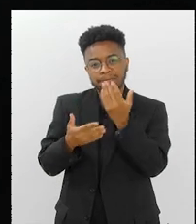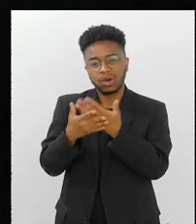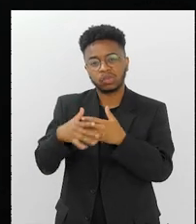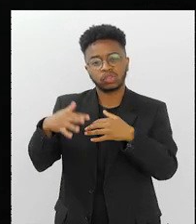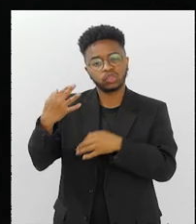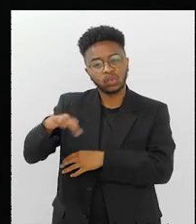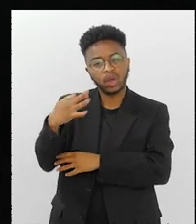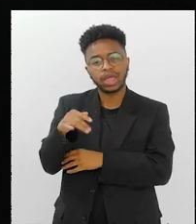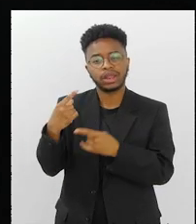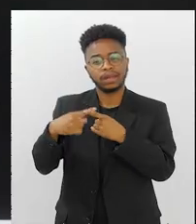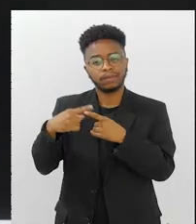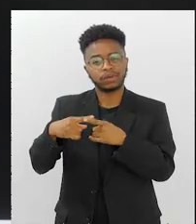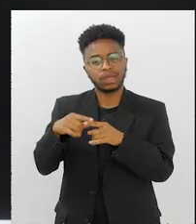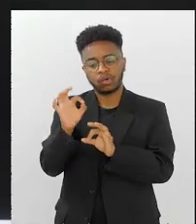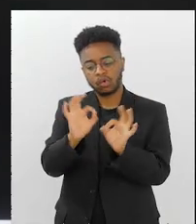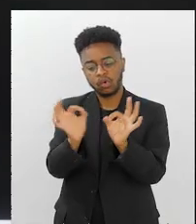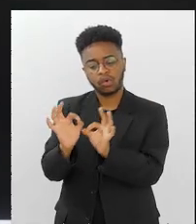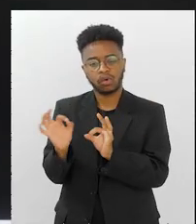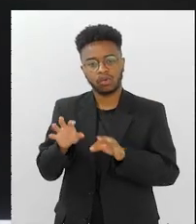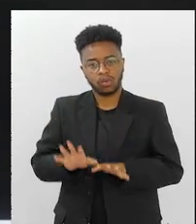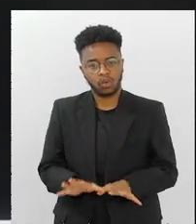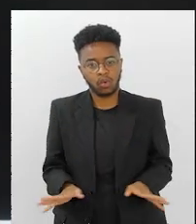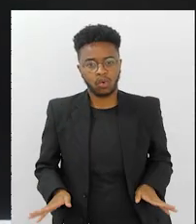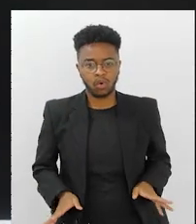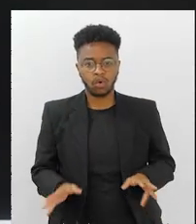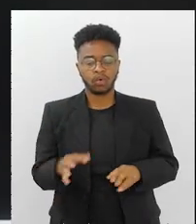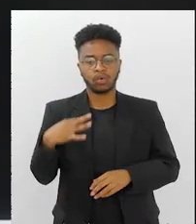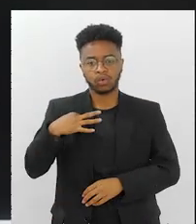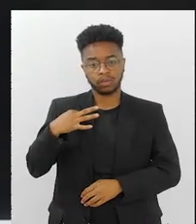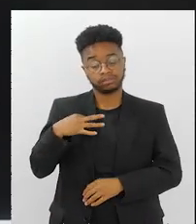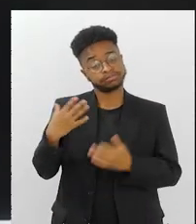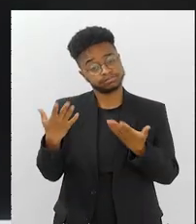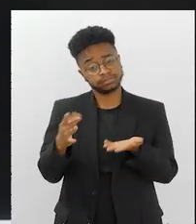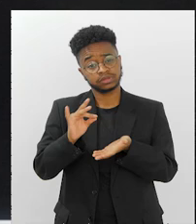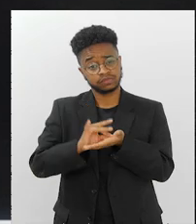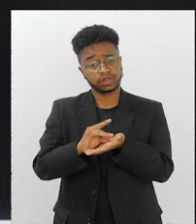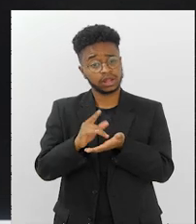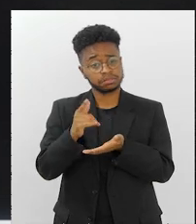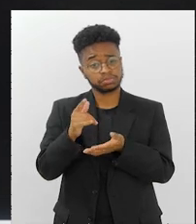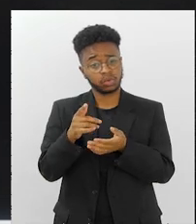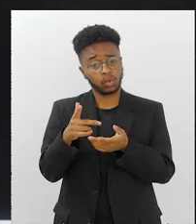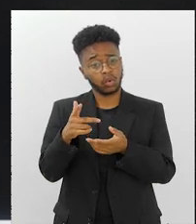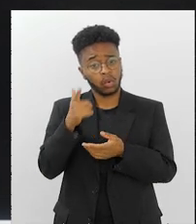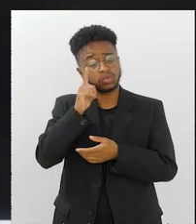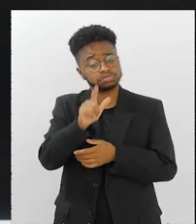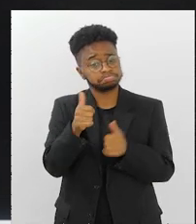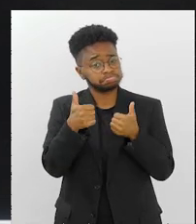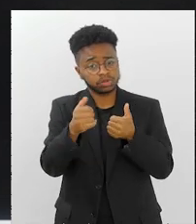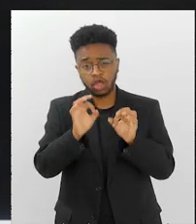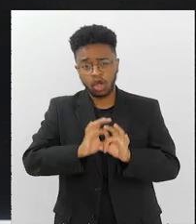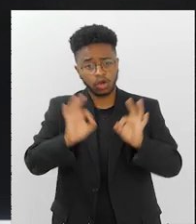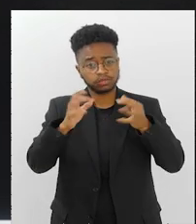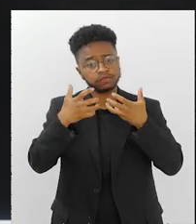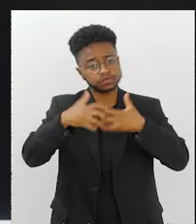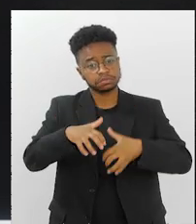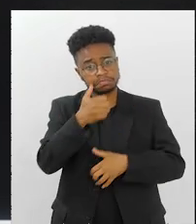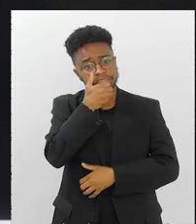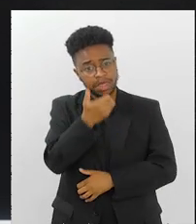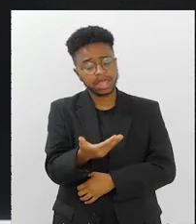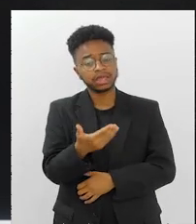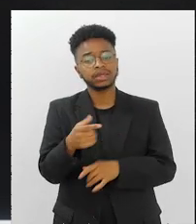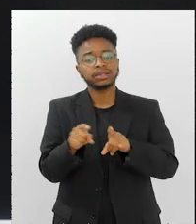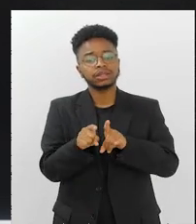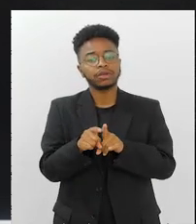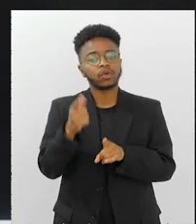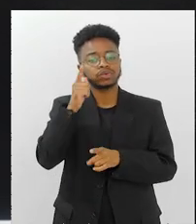de trançar aquelas roupas né e e foi um grande sucesso né porque a comissão funcionou muito bem a